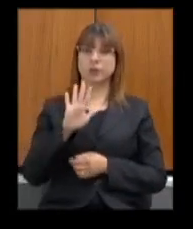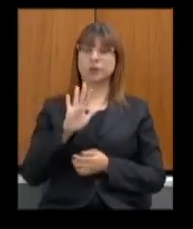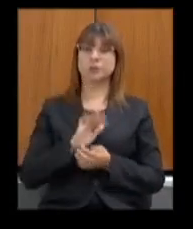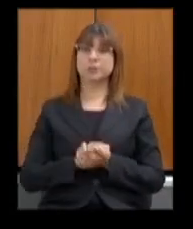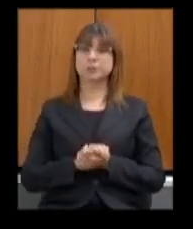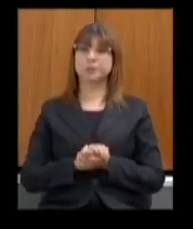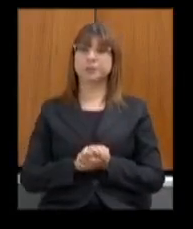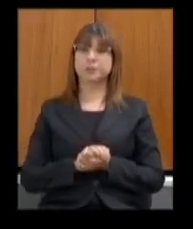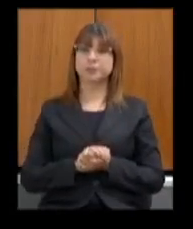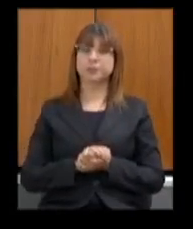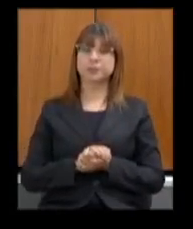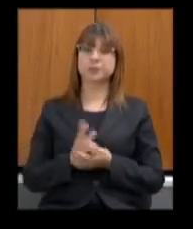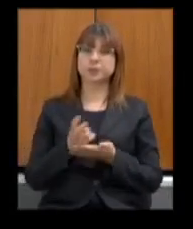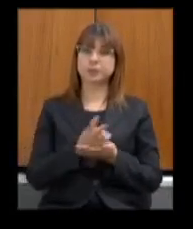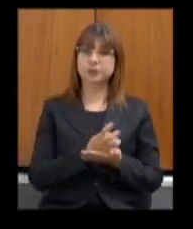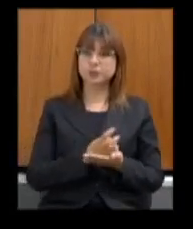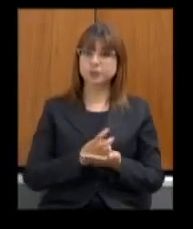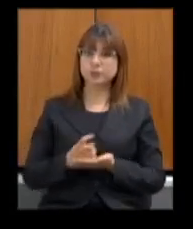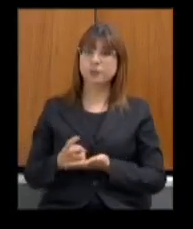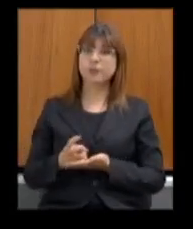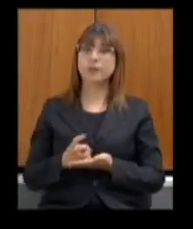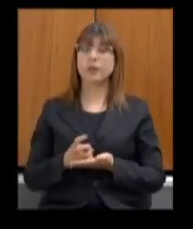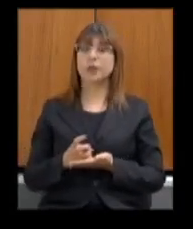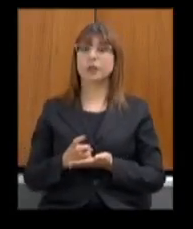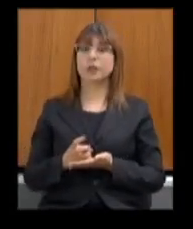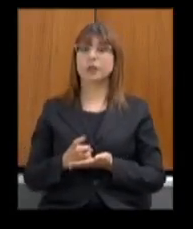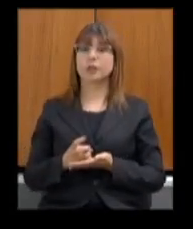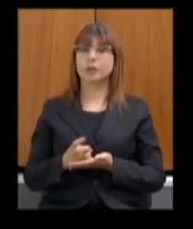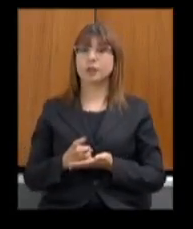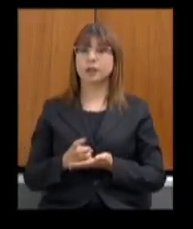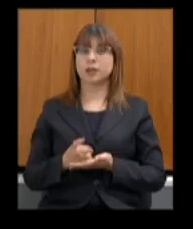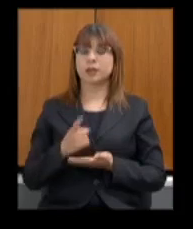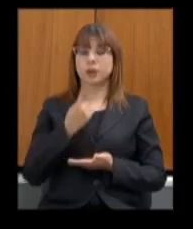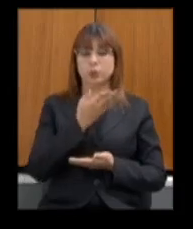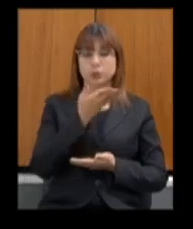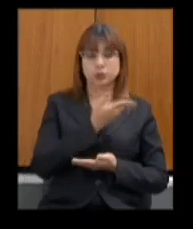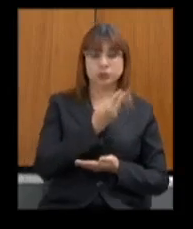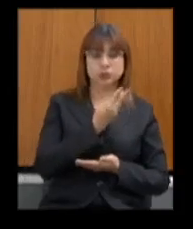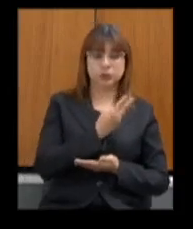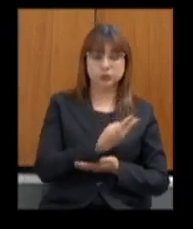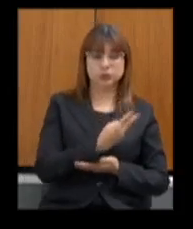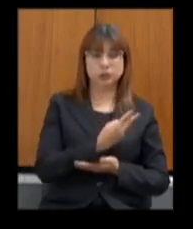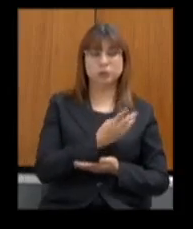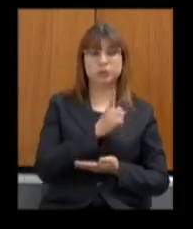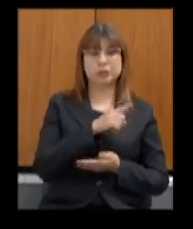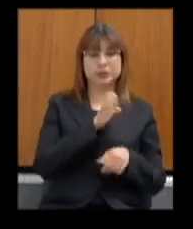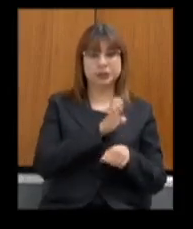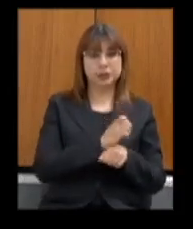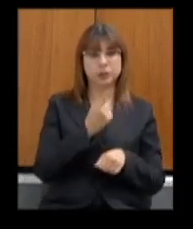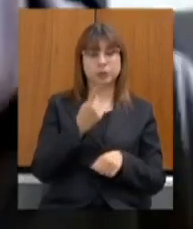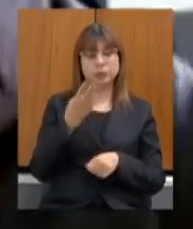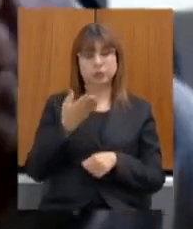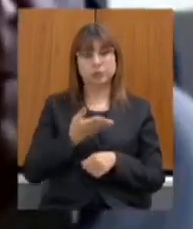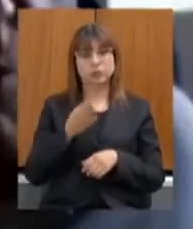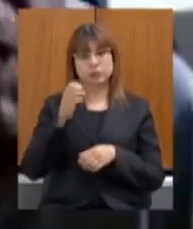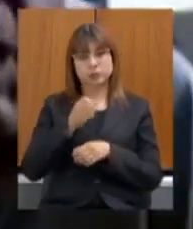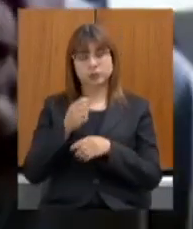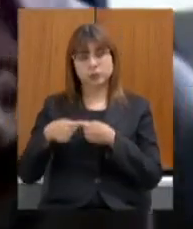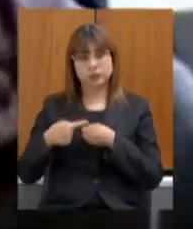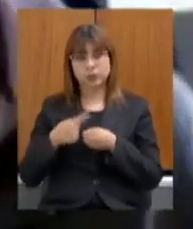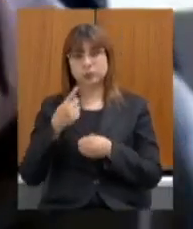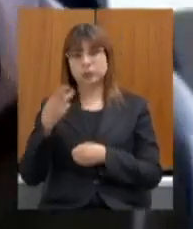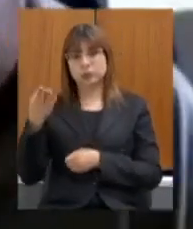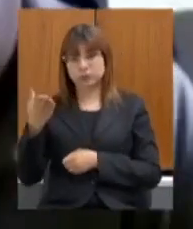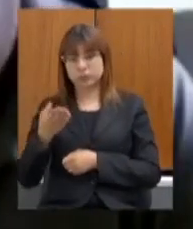a carga tributária líquida é um texto para o Estado, um texto para os municípios, um texto para a União. Se alguém duvidar, vamos pegar a